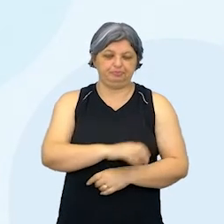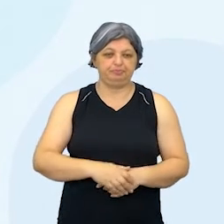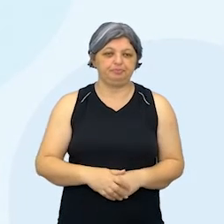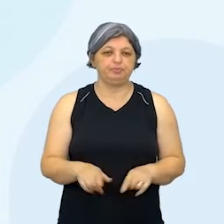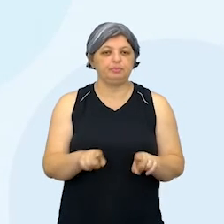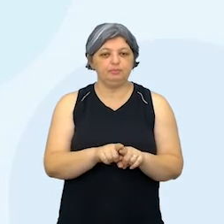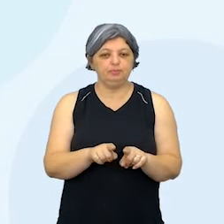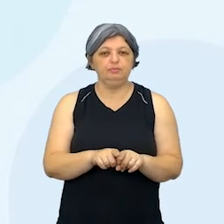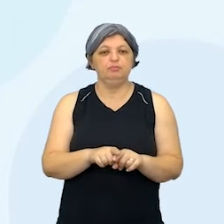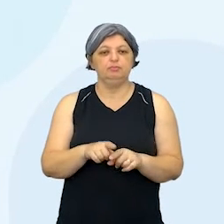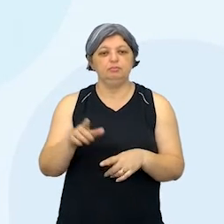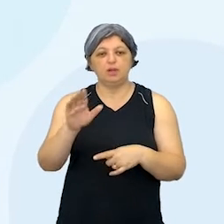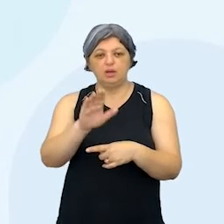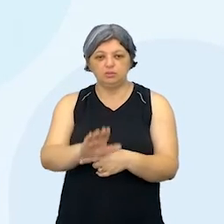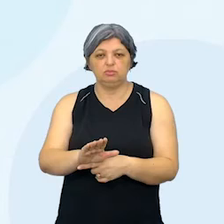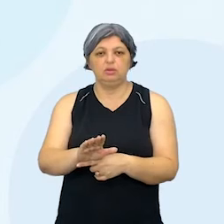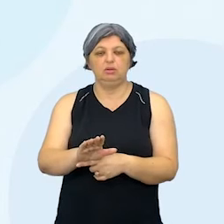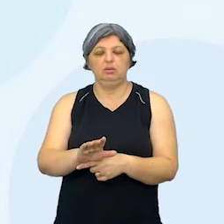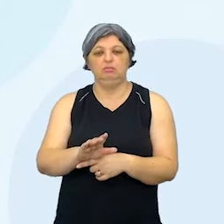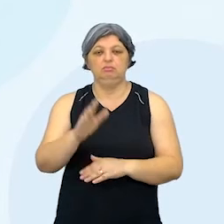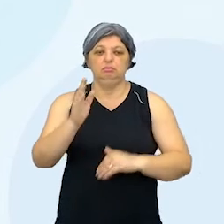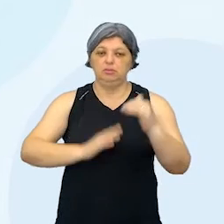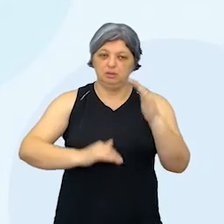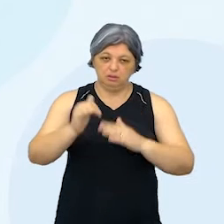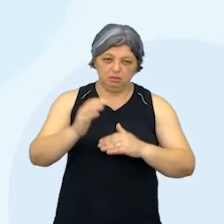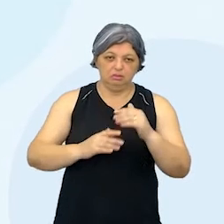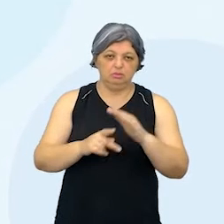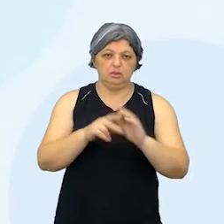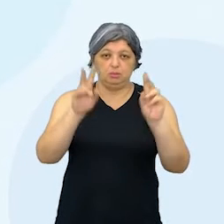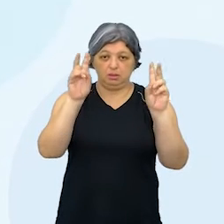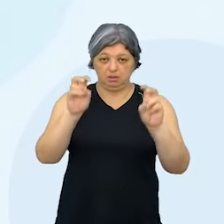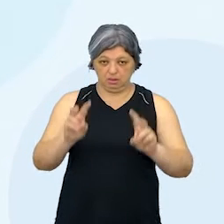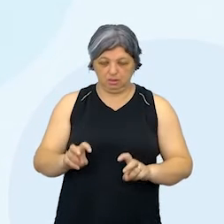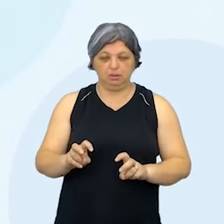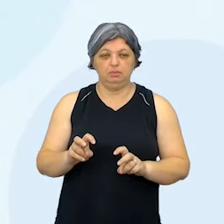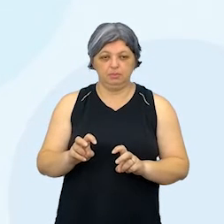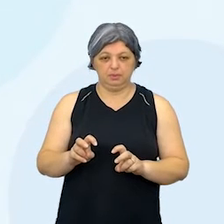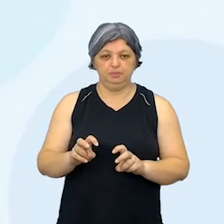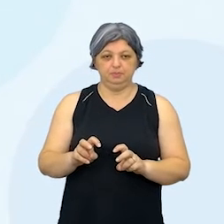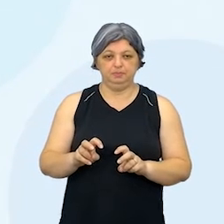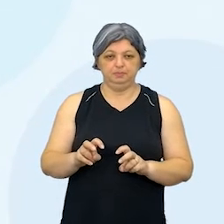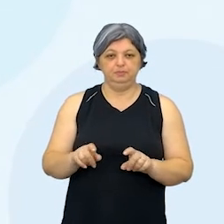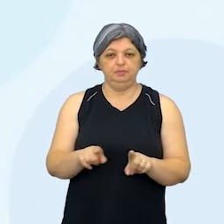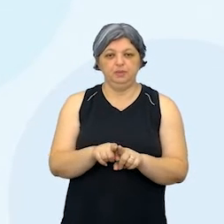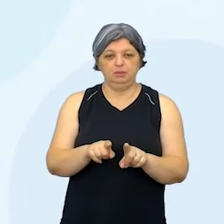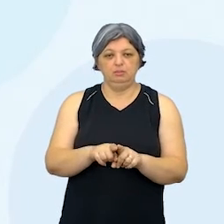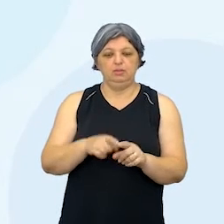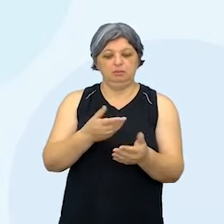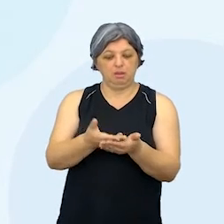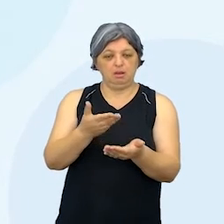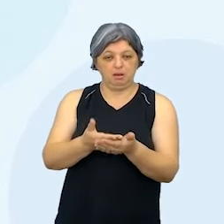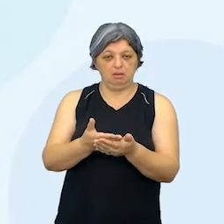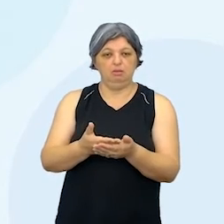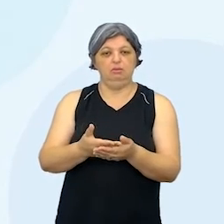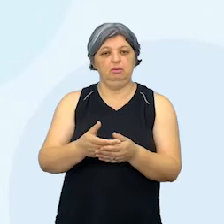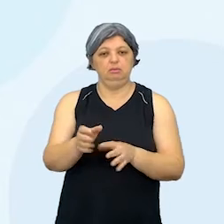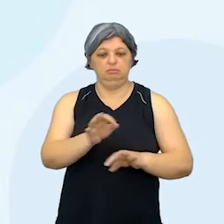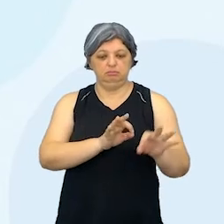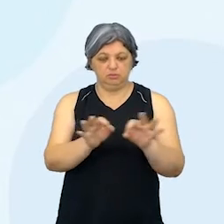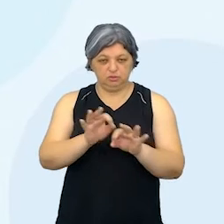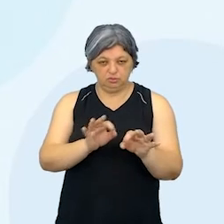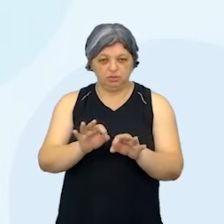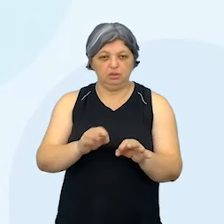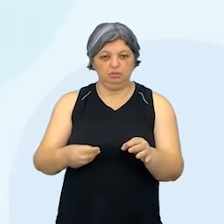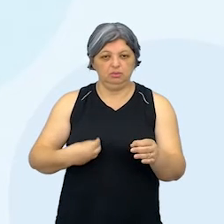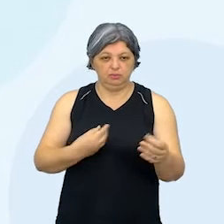o desenvolvimento dessas aulas, dessas temáticas durante as aulas do projeto de convivência, bem como em todos